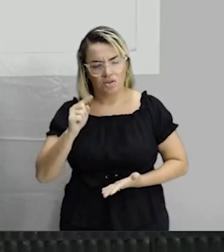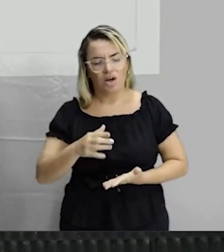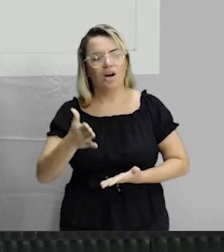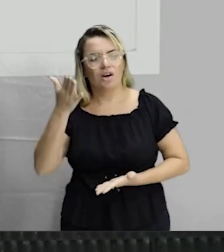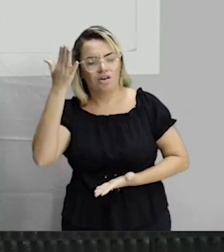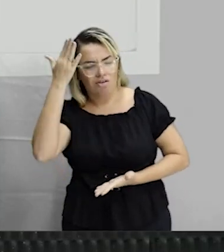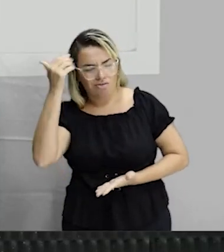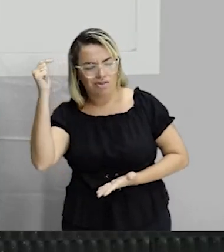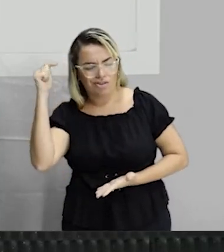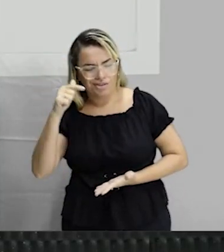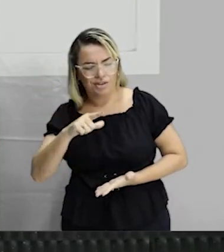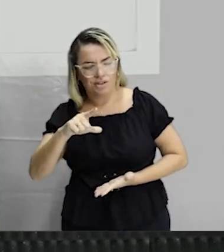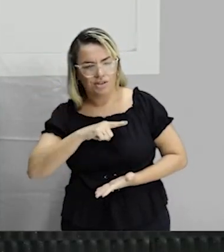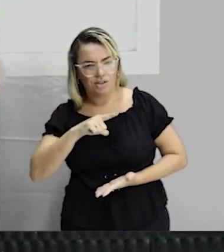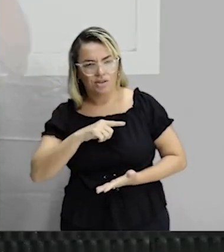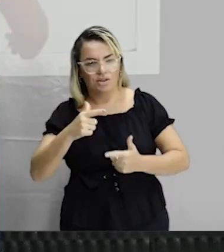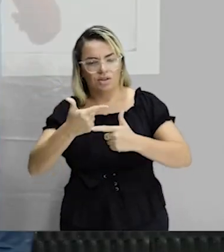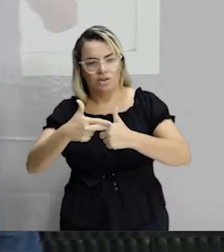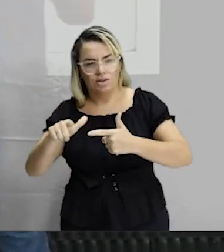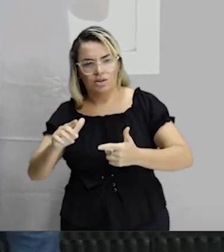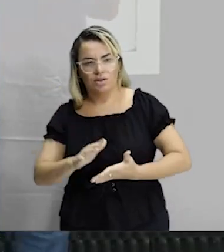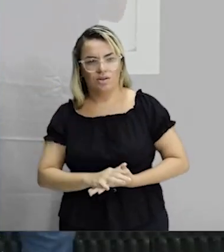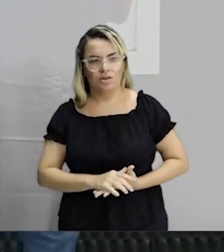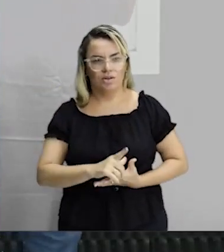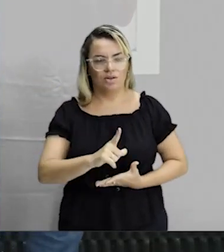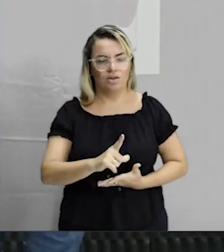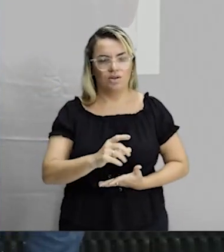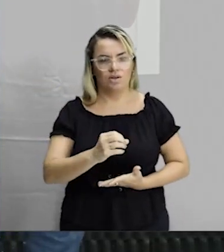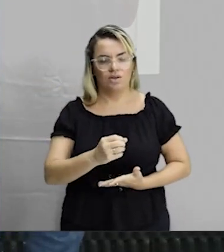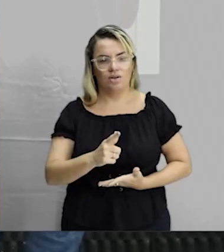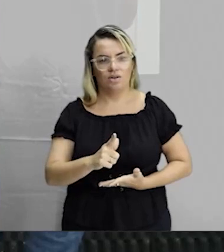subtendido, dividido pelo log